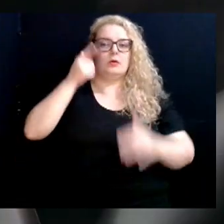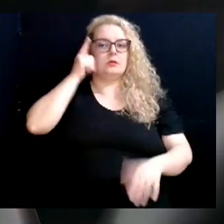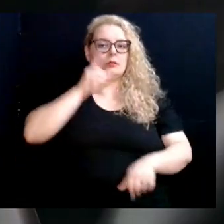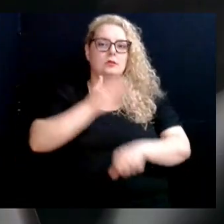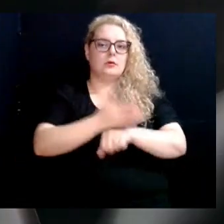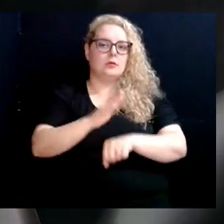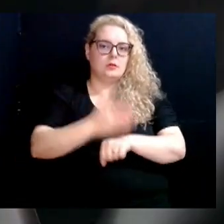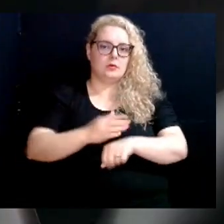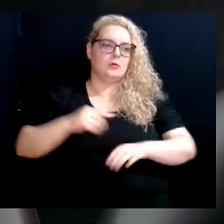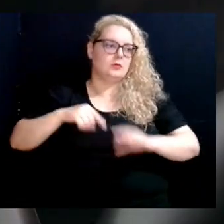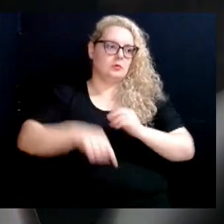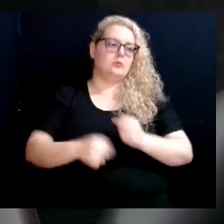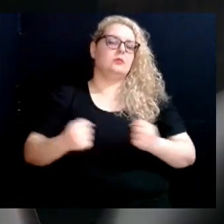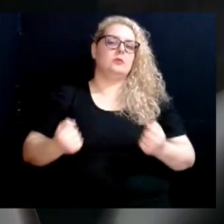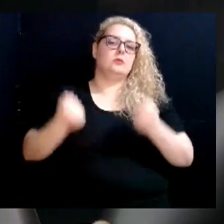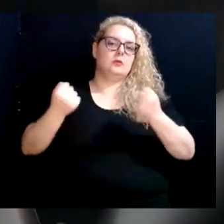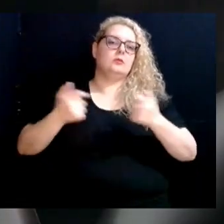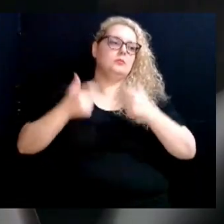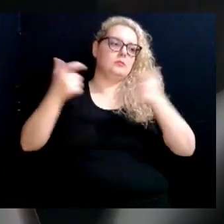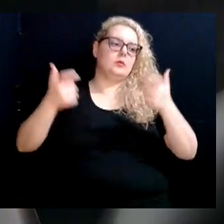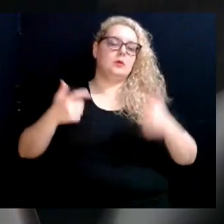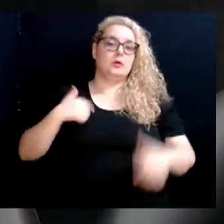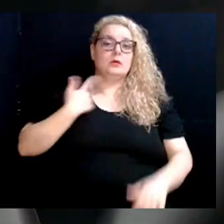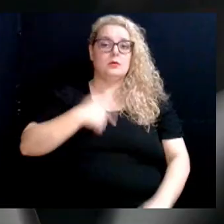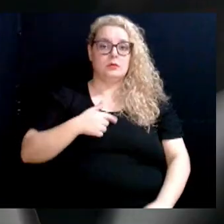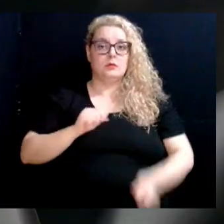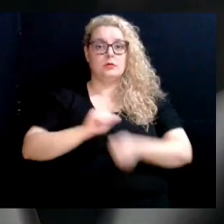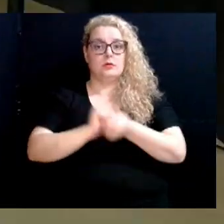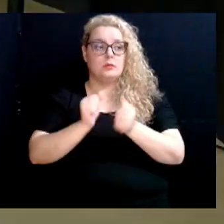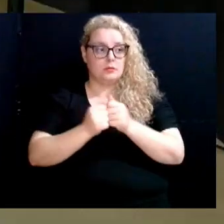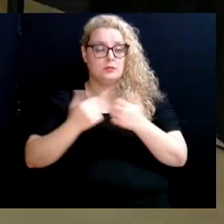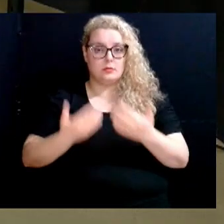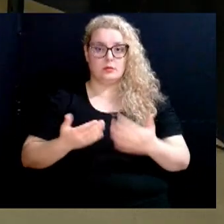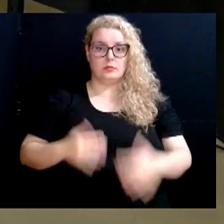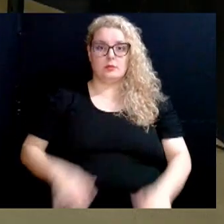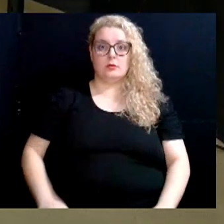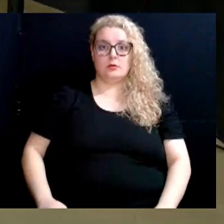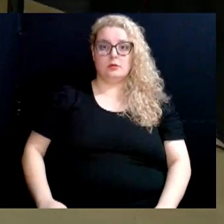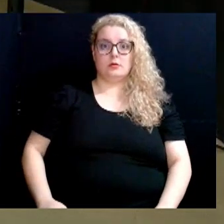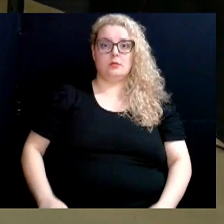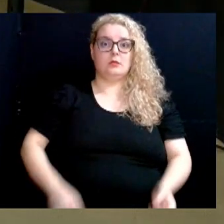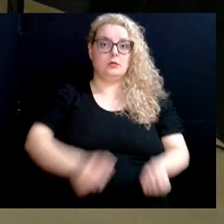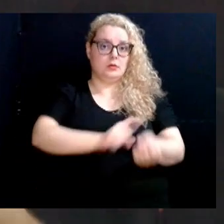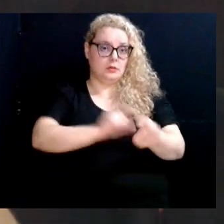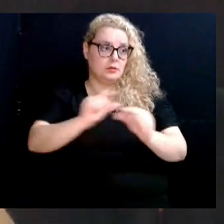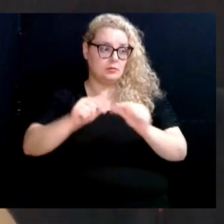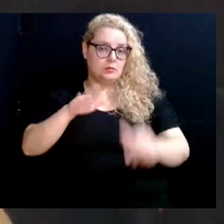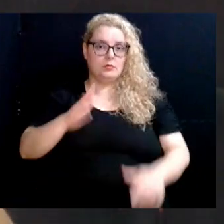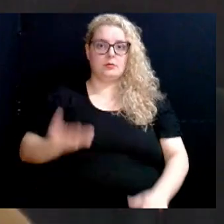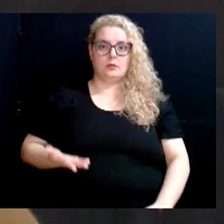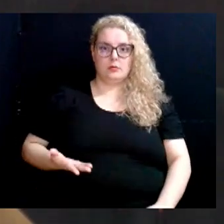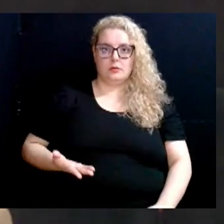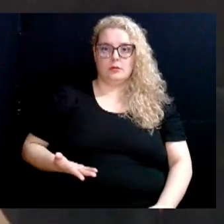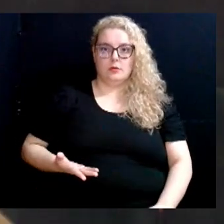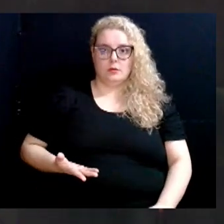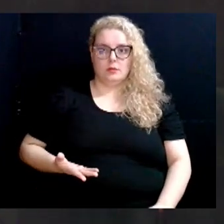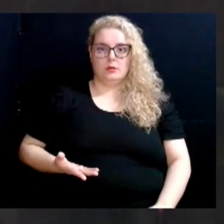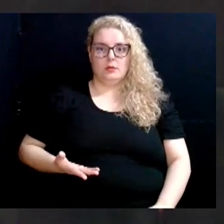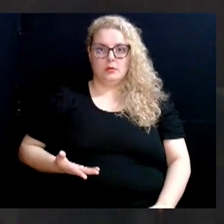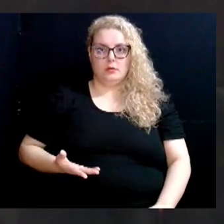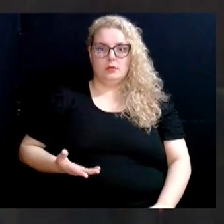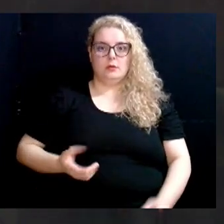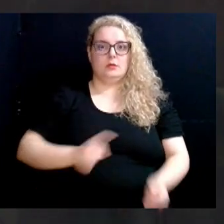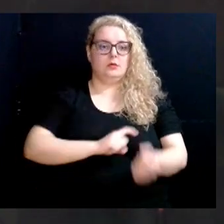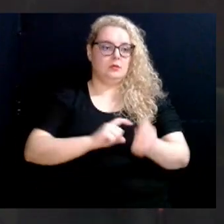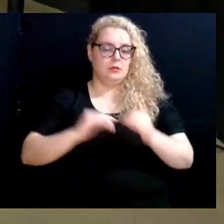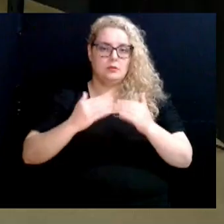uma intensidade tão alta. Então, cabe a nós ajustar isso. E ela vai ficar um pouco mais irritada também, porque a quantidade fica bem irritada.